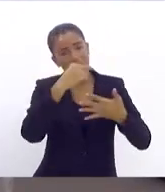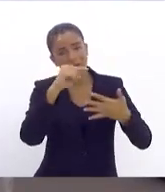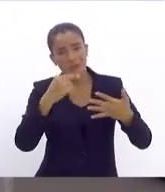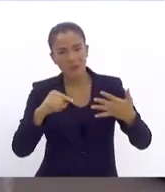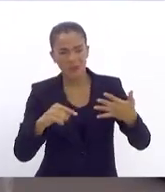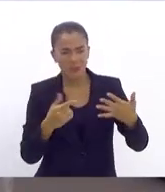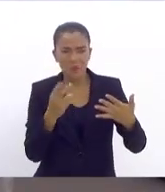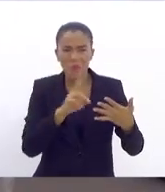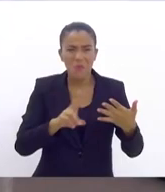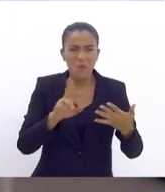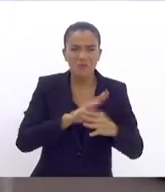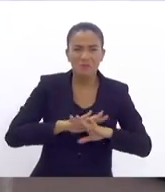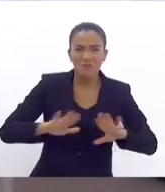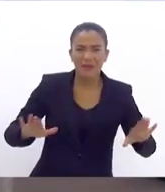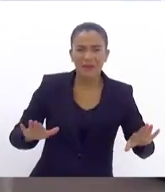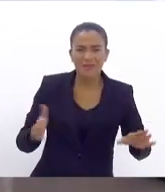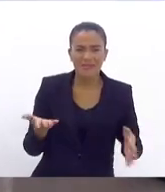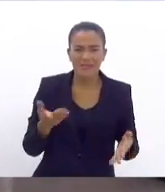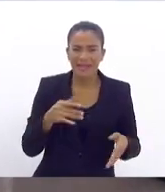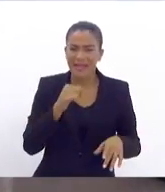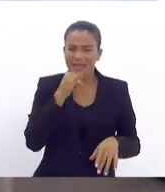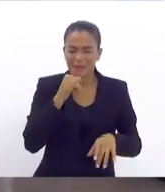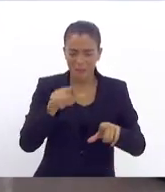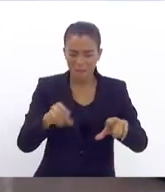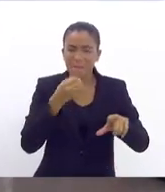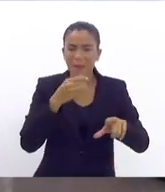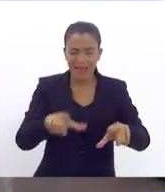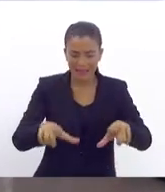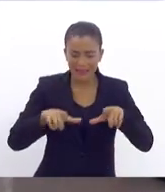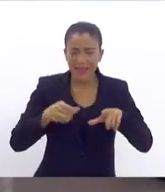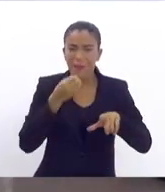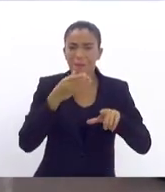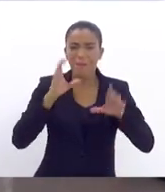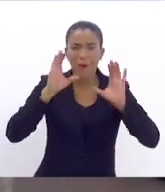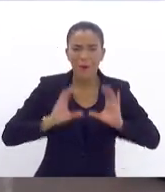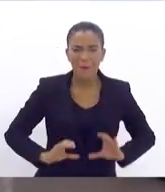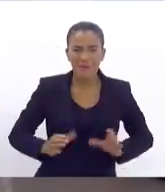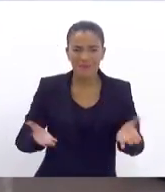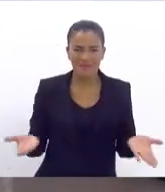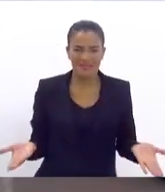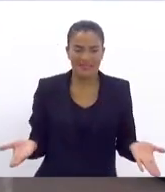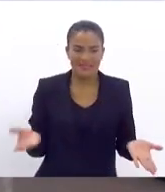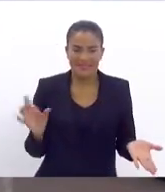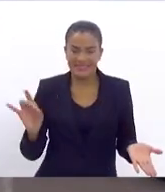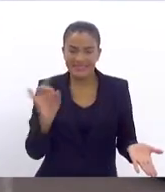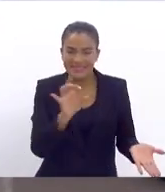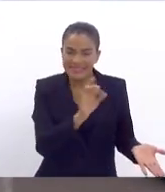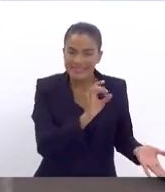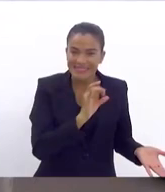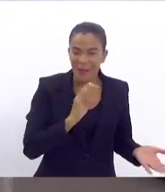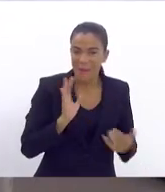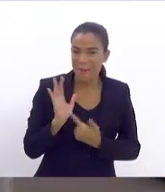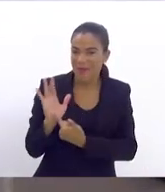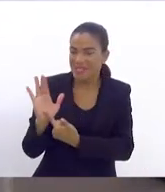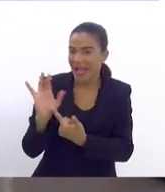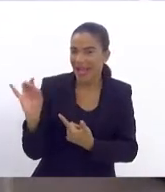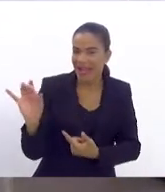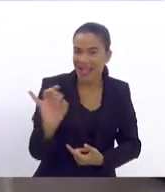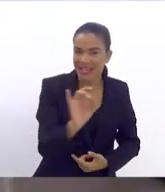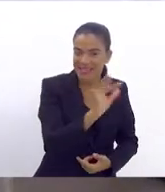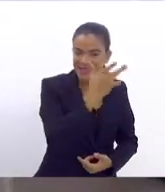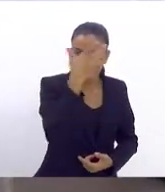usa mais. Imagina atestado de bons antecedentes de cada um dos membros, mostrar um por um cada pessoa que